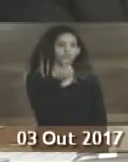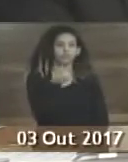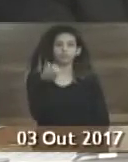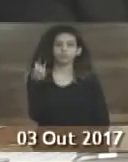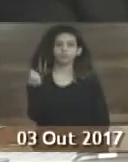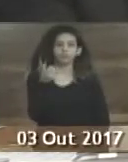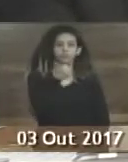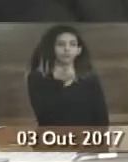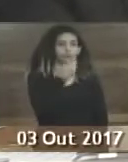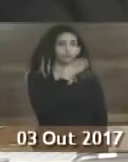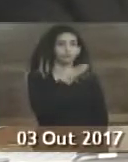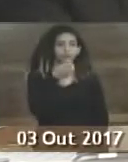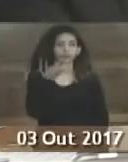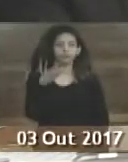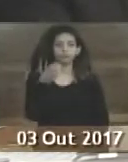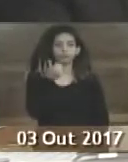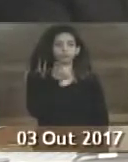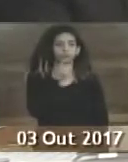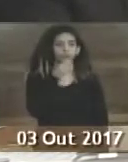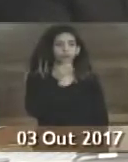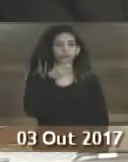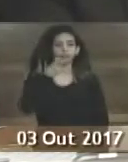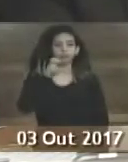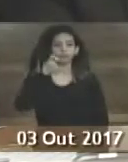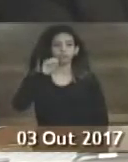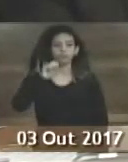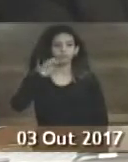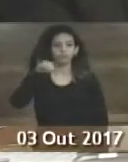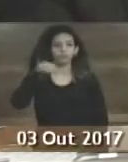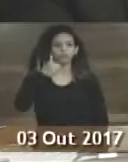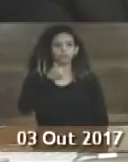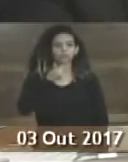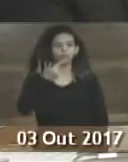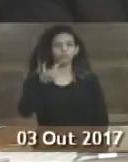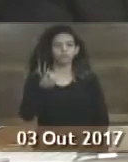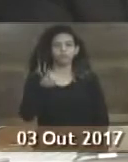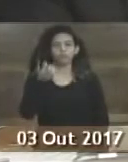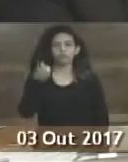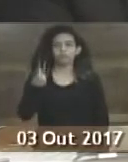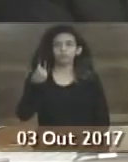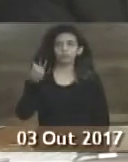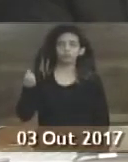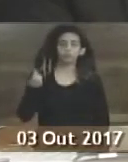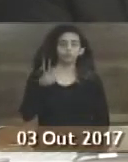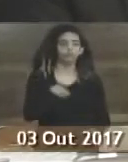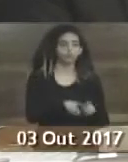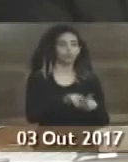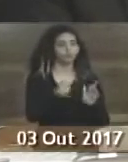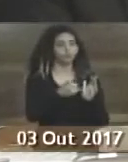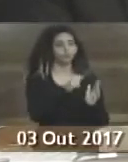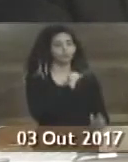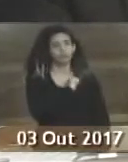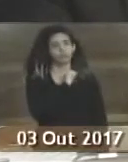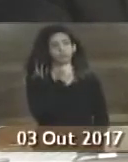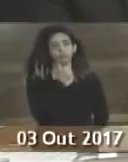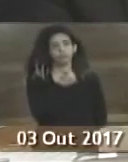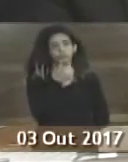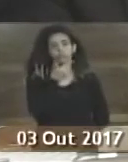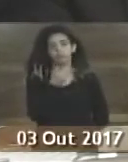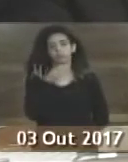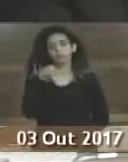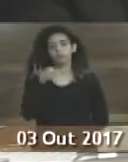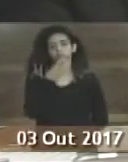366, 521, 1043, 1194, 1580, 1766, também as indicações